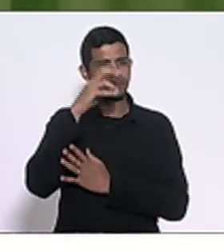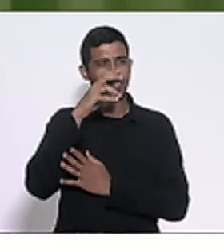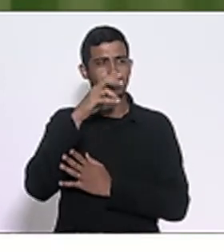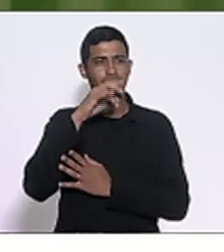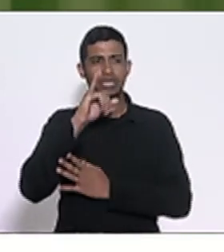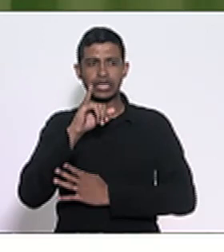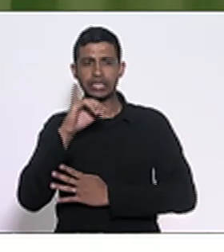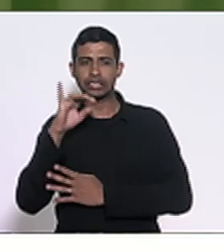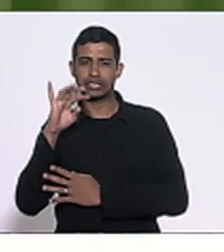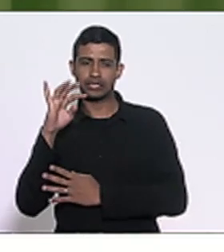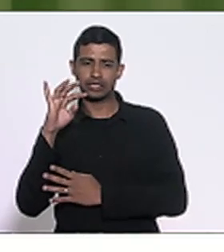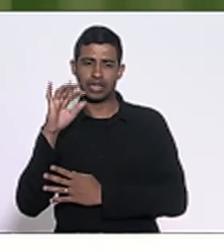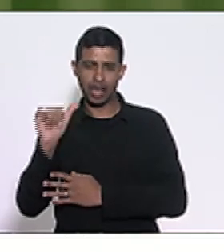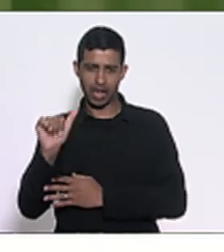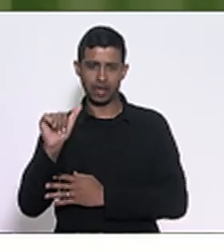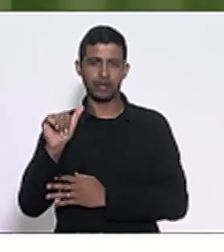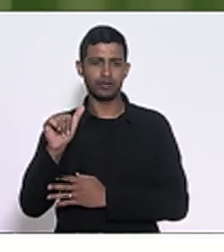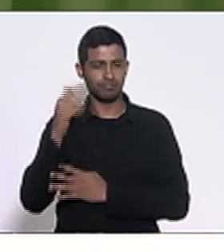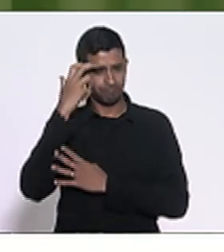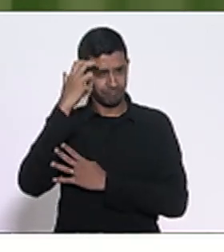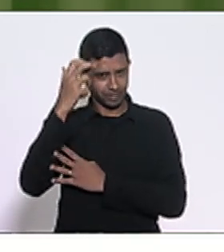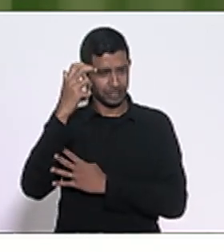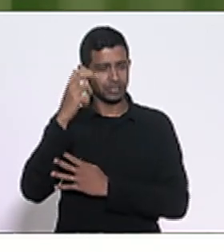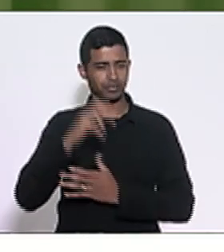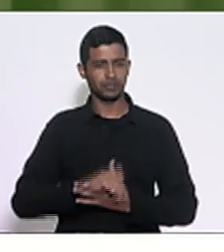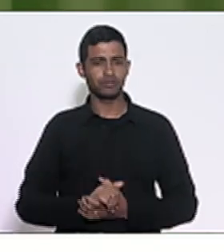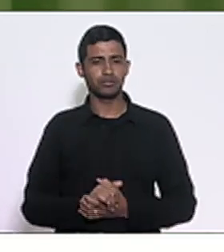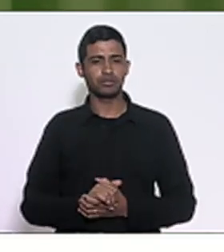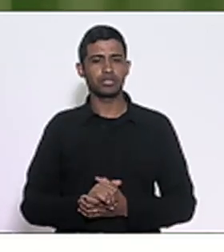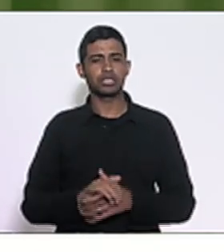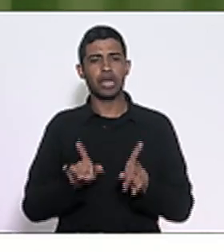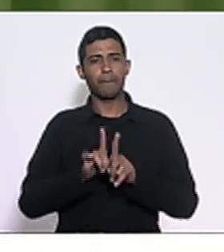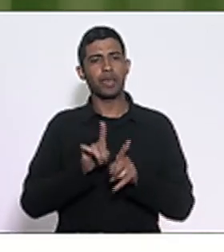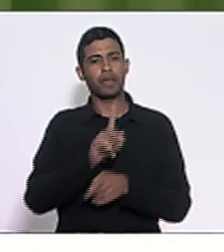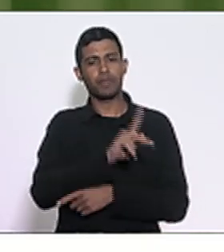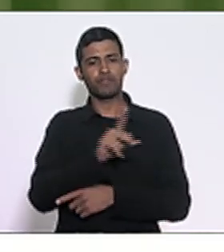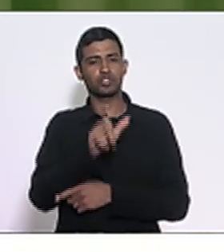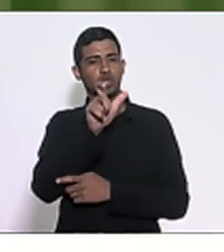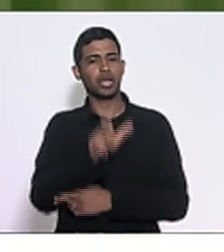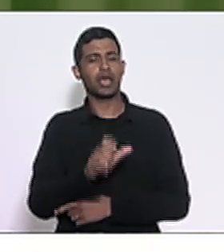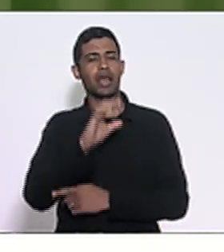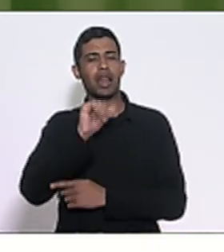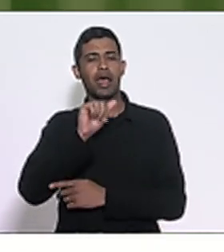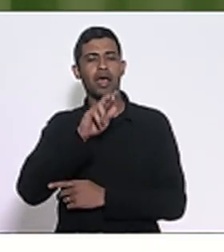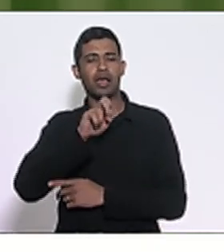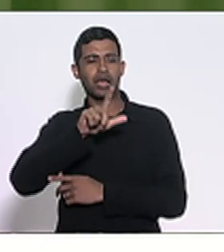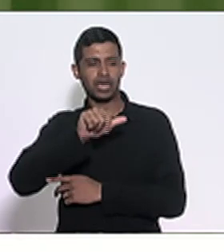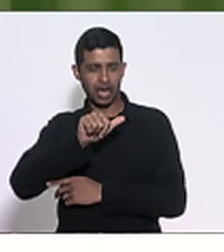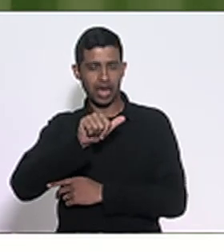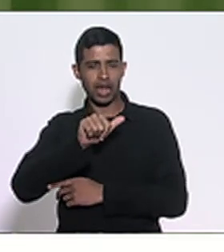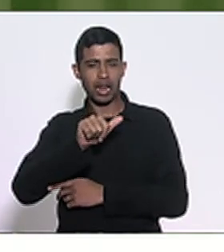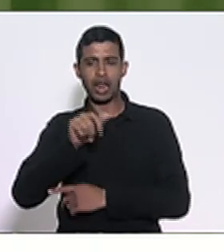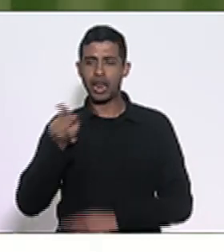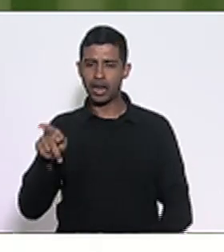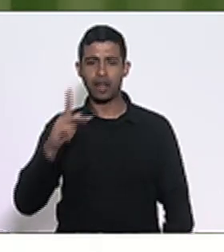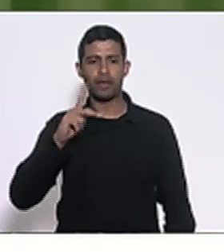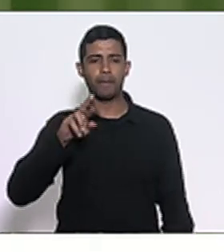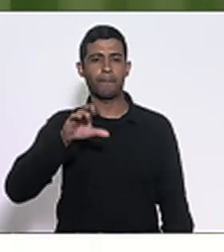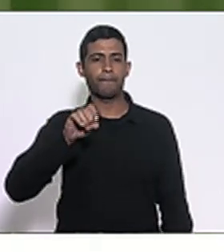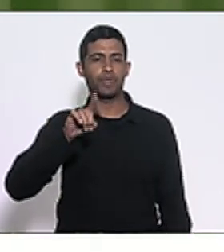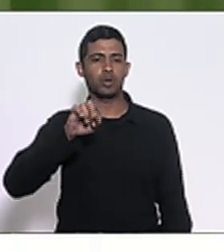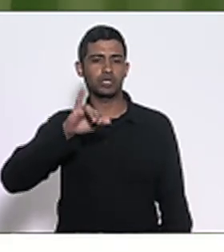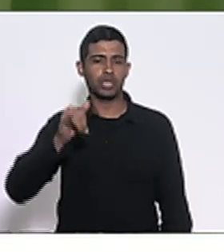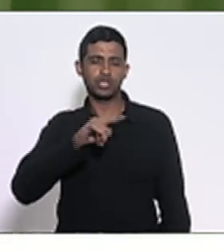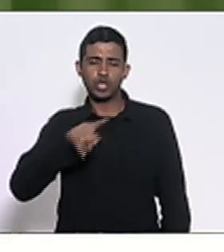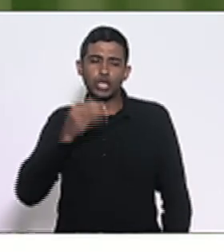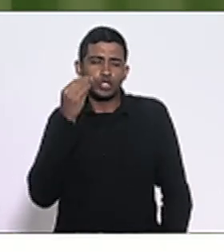da UERJ, a professora Carla, também para desenvolvermos coisas em conjunto. Então, assim, o Proderj está buscando se